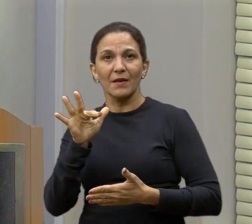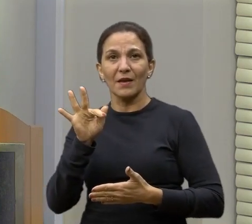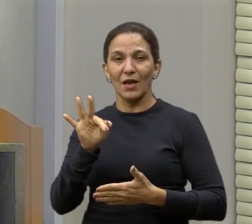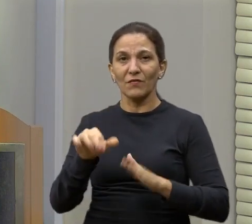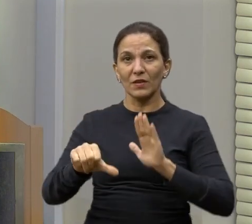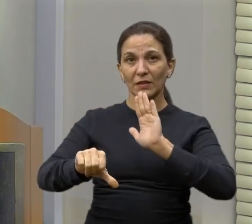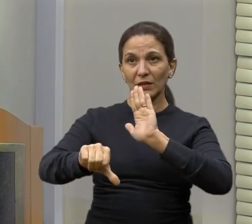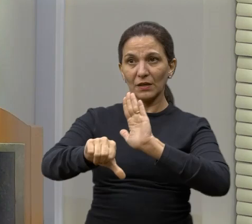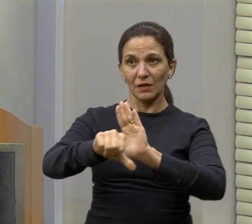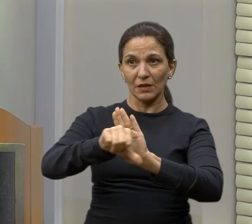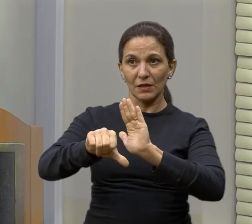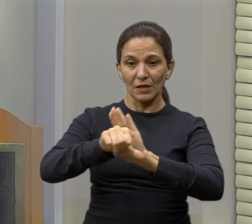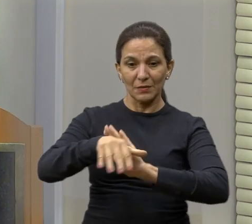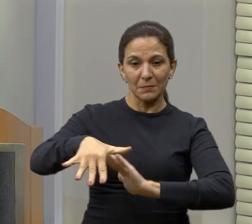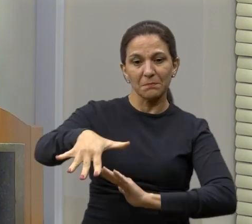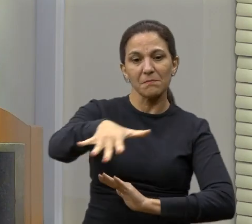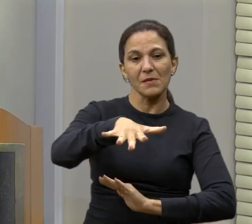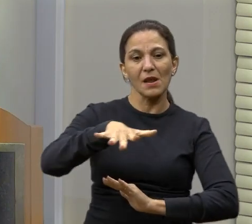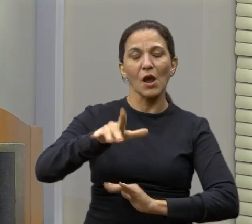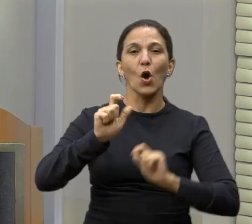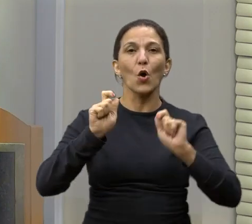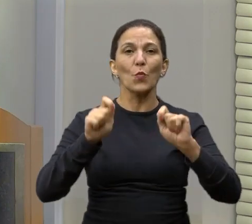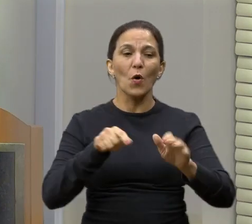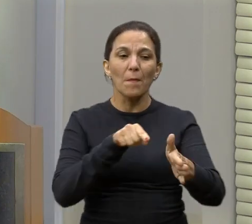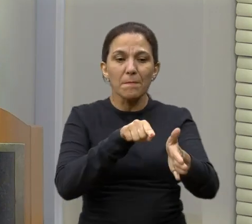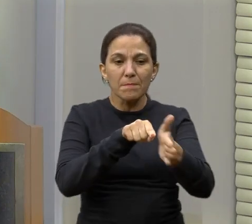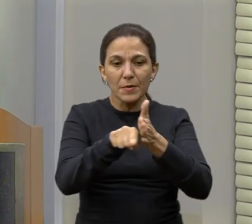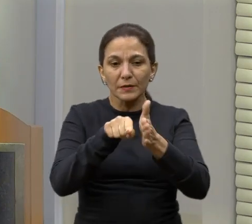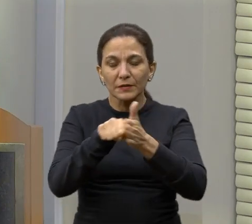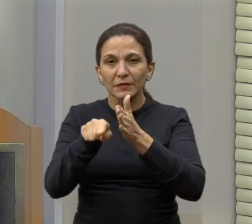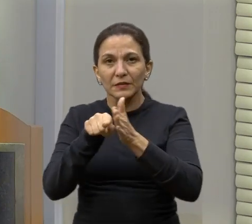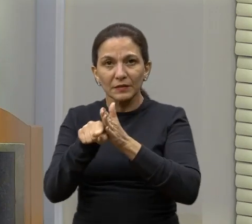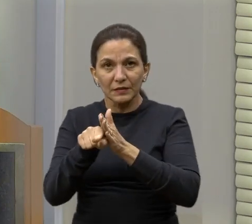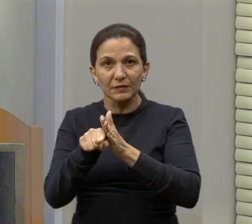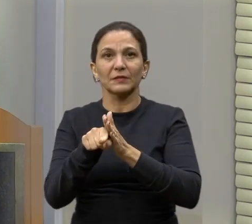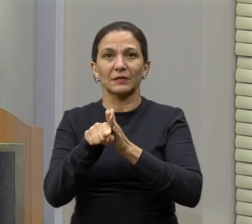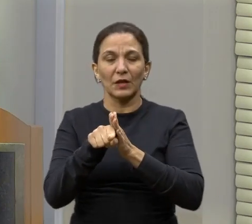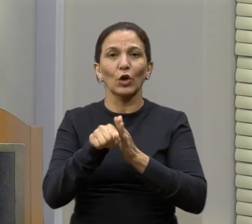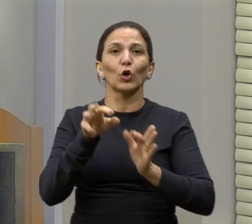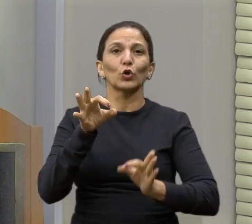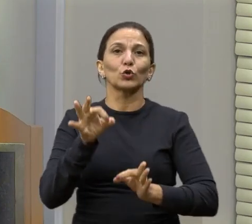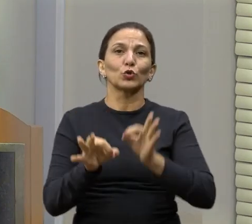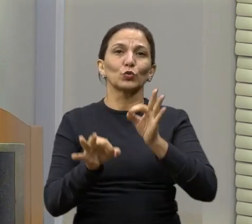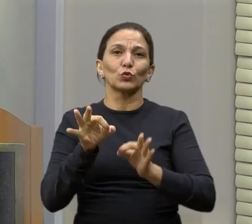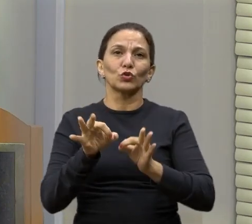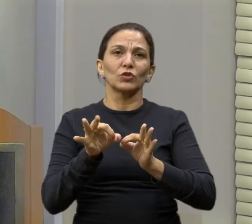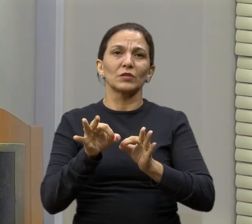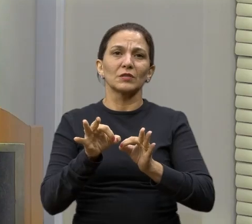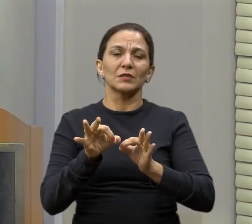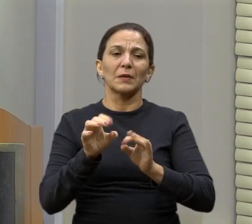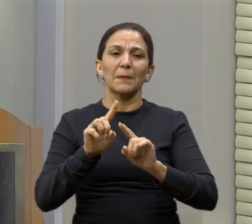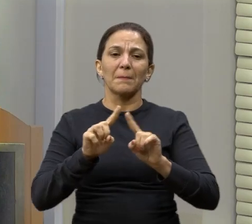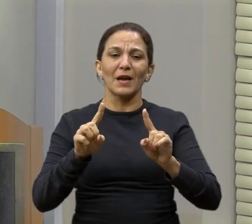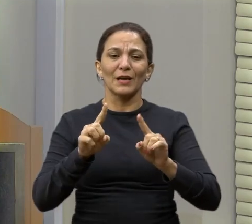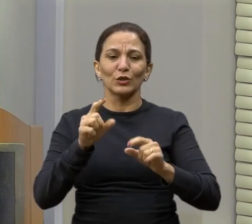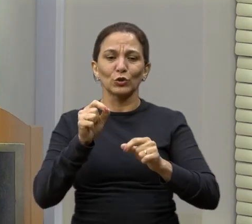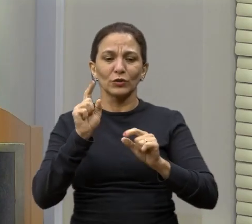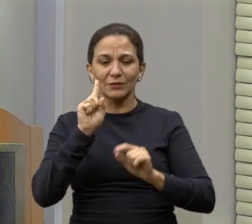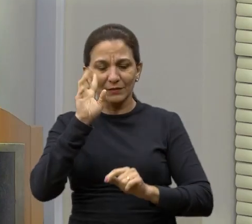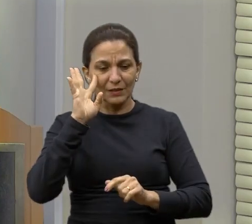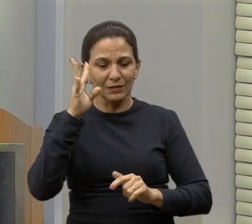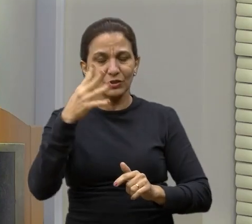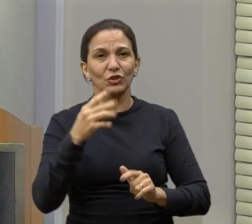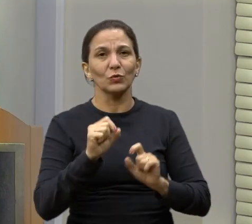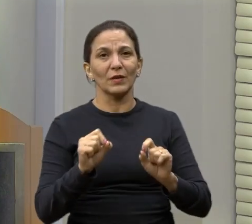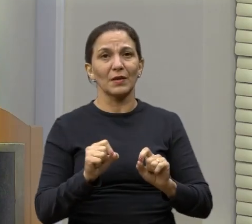crimes cometidos em suas dependências podem ser investigados pela Corte, jamais julgados por ela. Se o Brasil fosse um